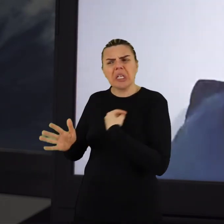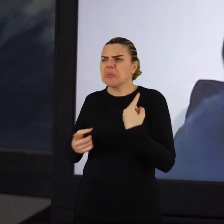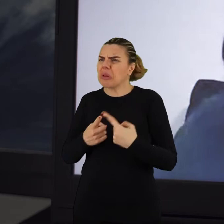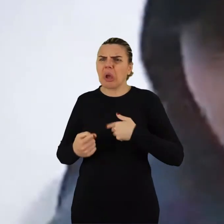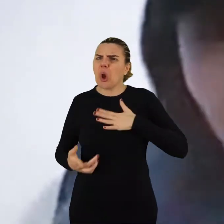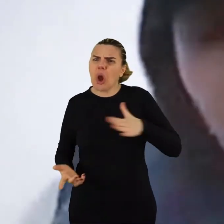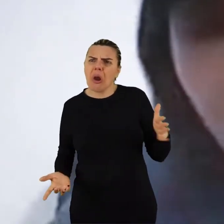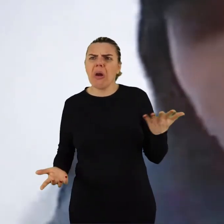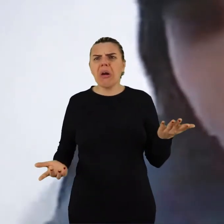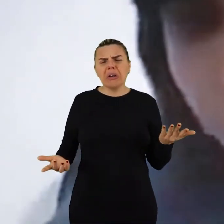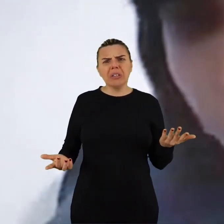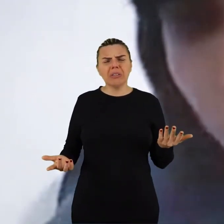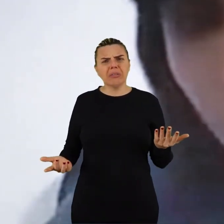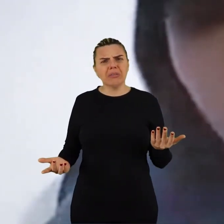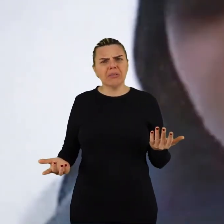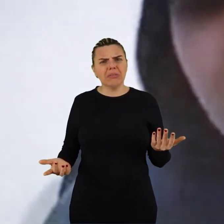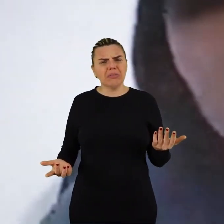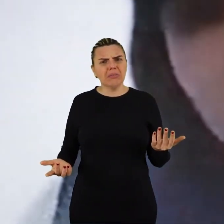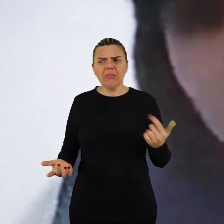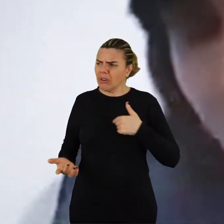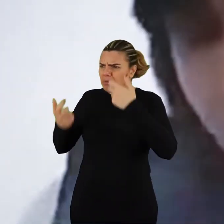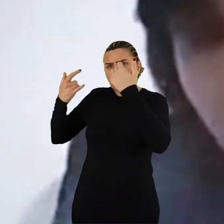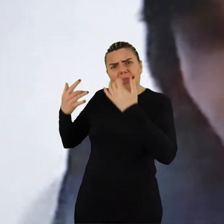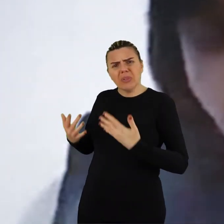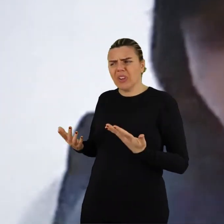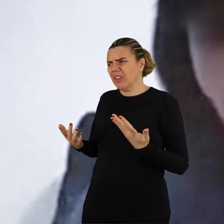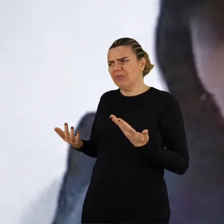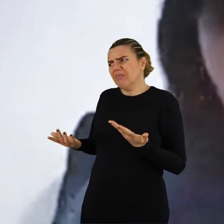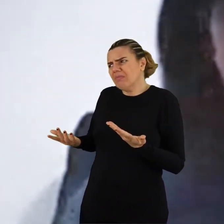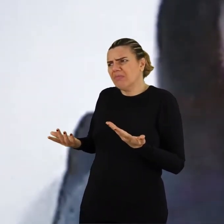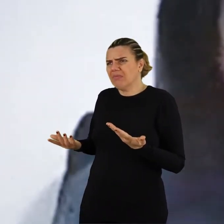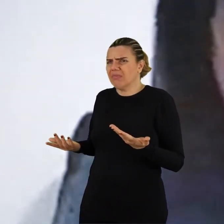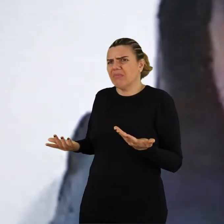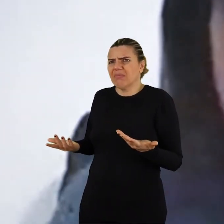estava gostando, e eu falei para ele que talvez